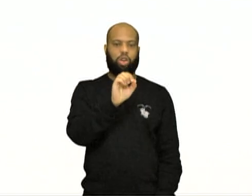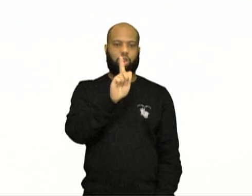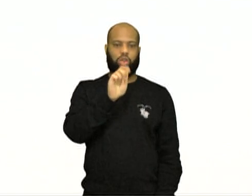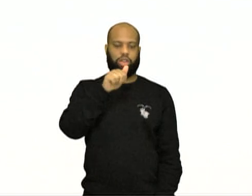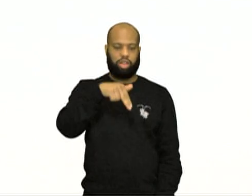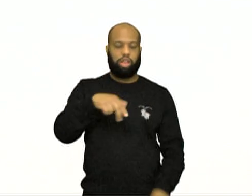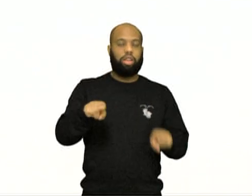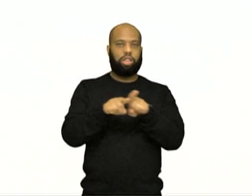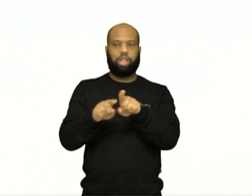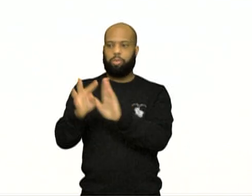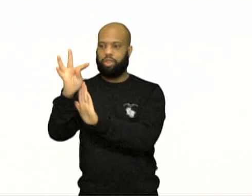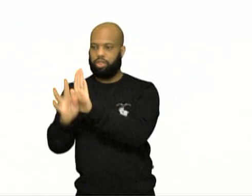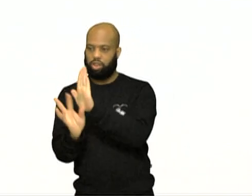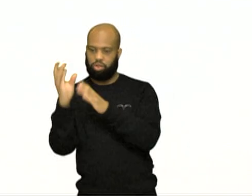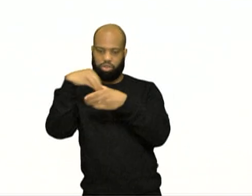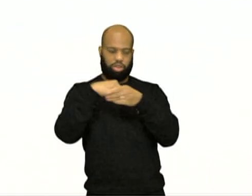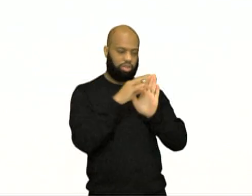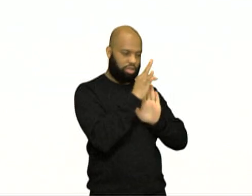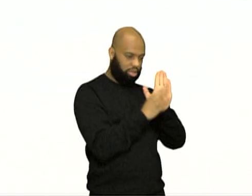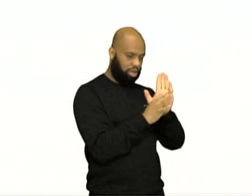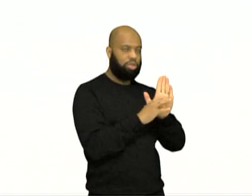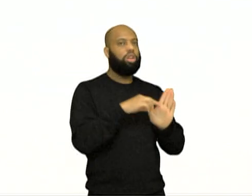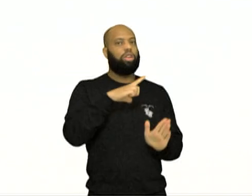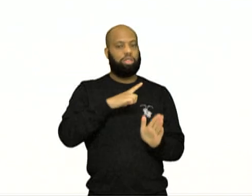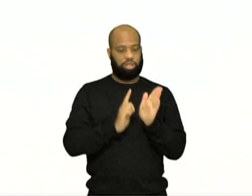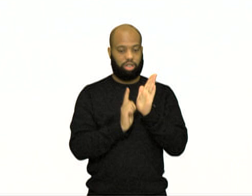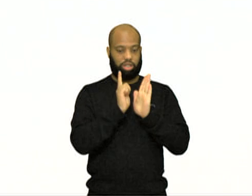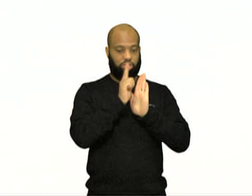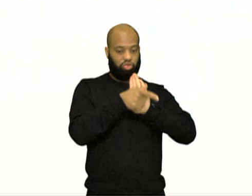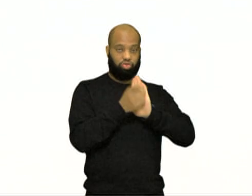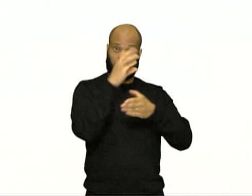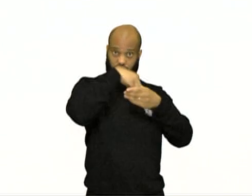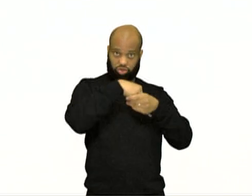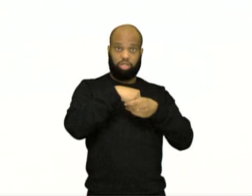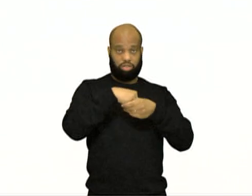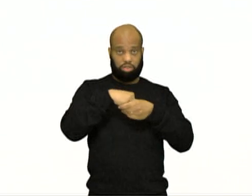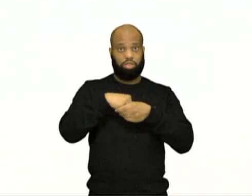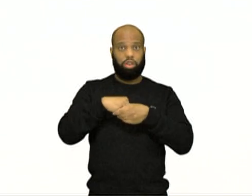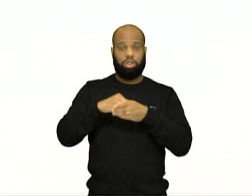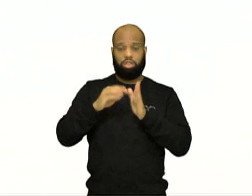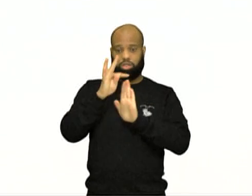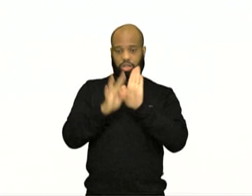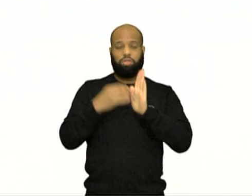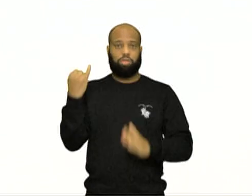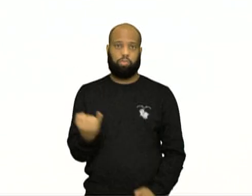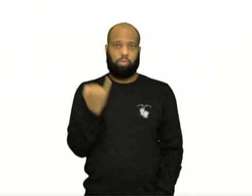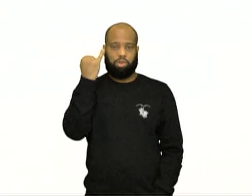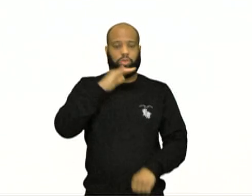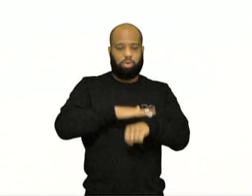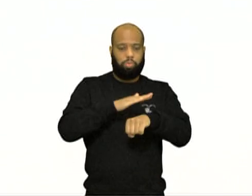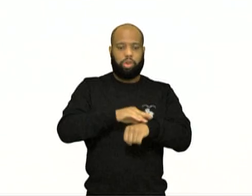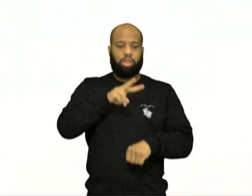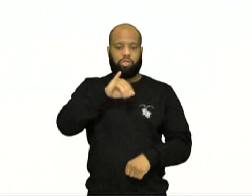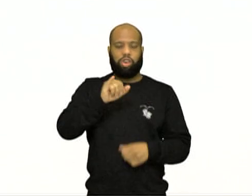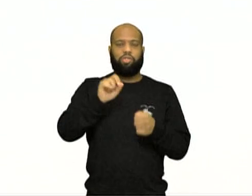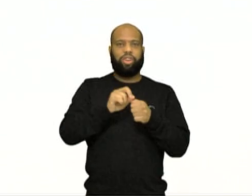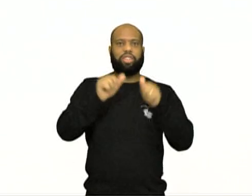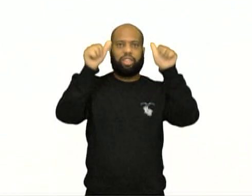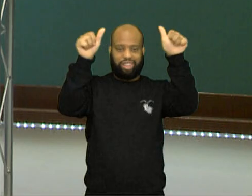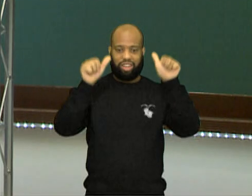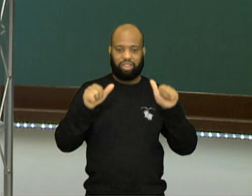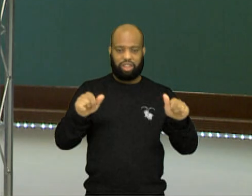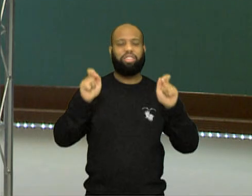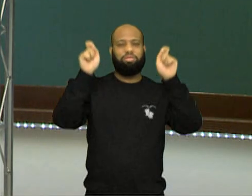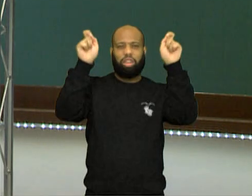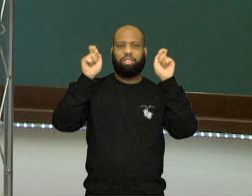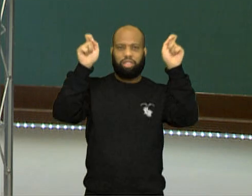da intertextualidade, ambos presentes desse gênero textual e muito importantes na composição de um cartaz de campanha,